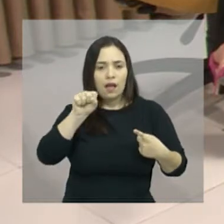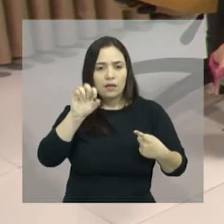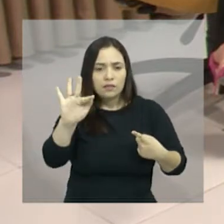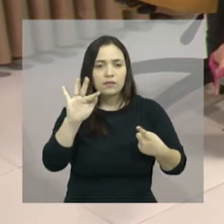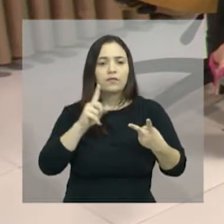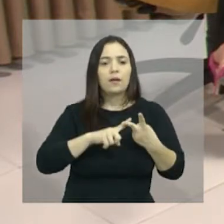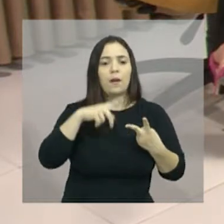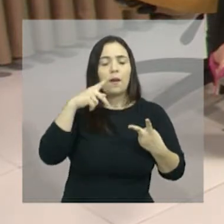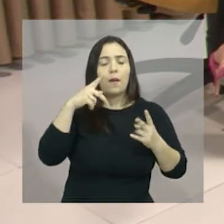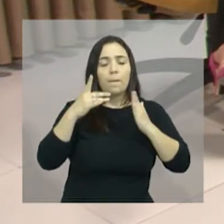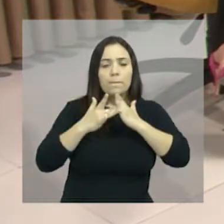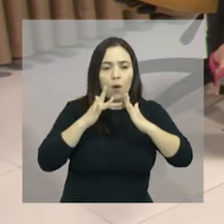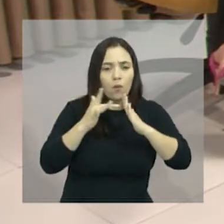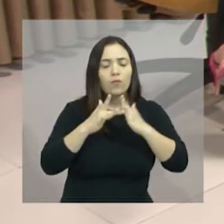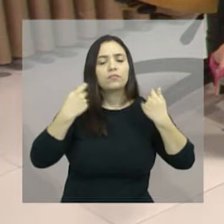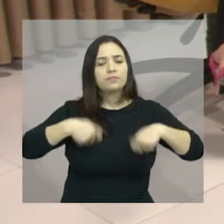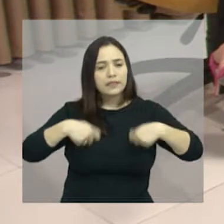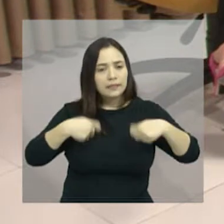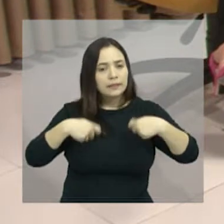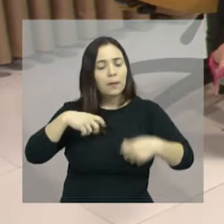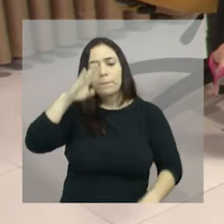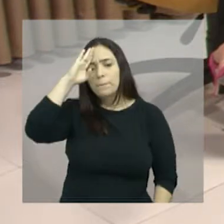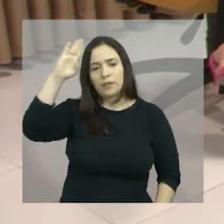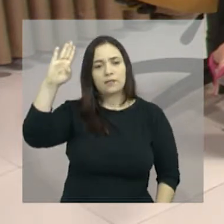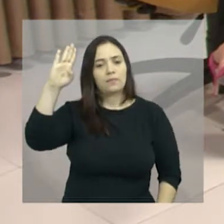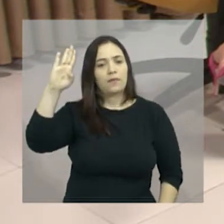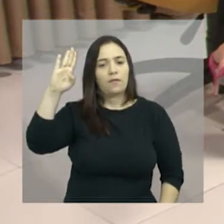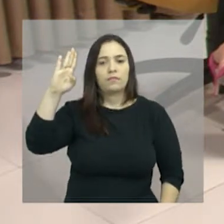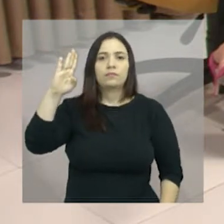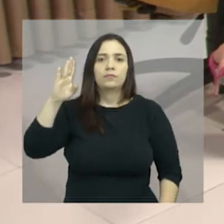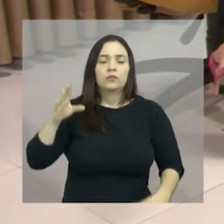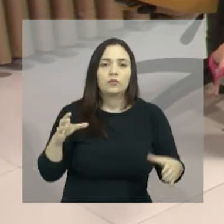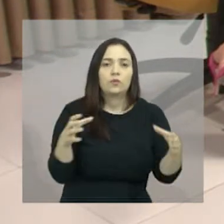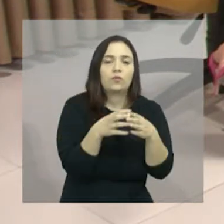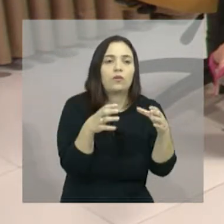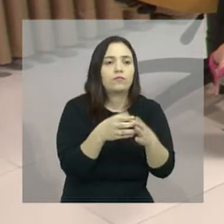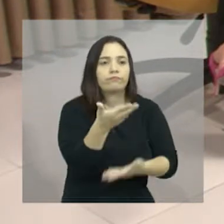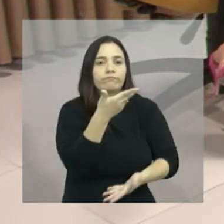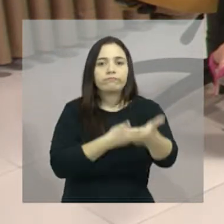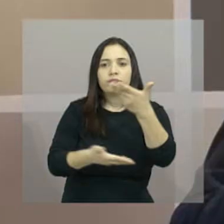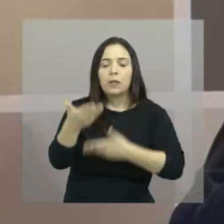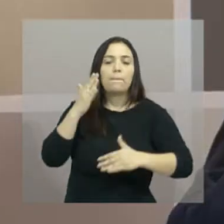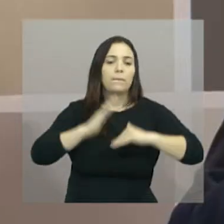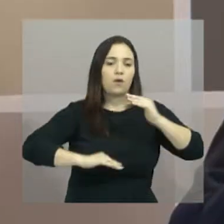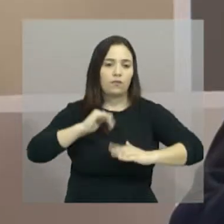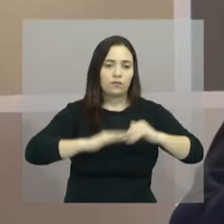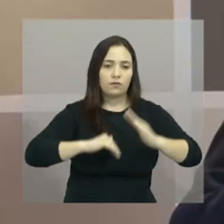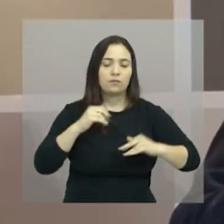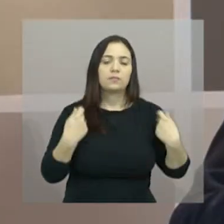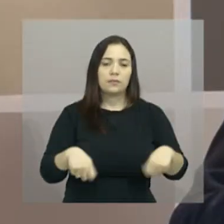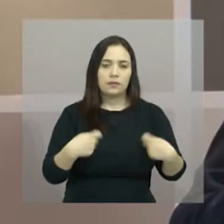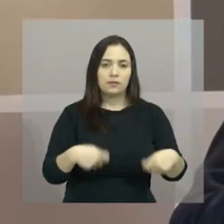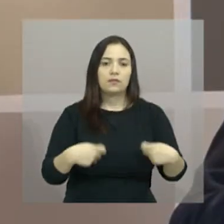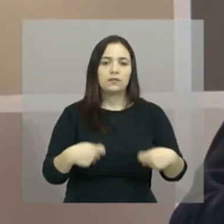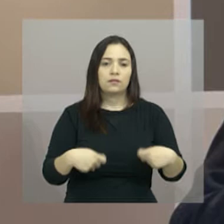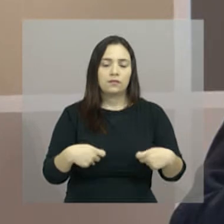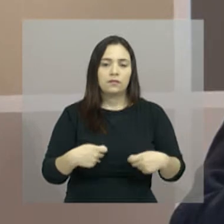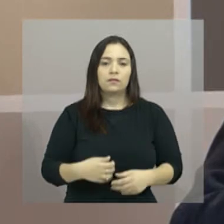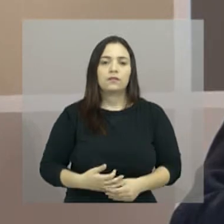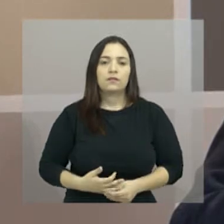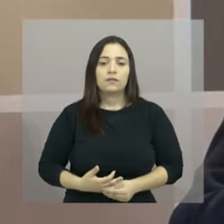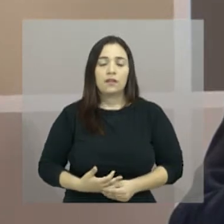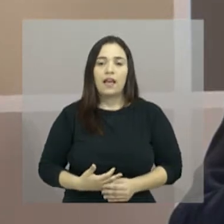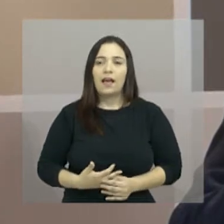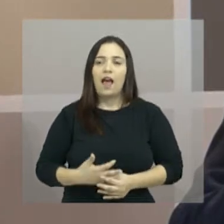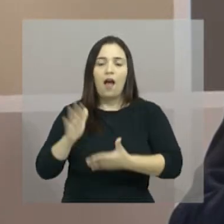PSF, tem que estar na atenção básica, tem que estar junto. Hoje, a doutora Joana até brinca comigo dizendo que a